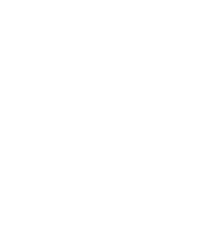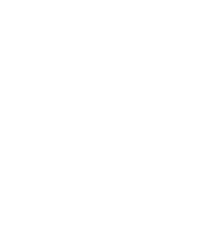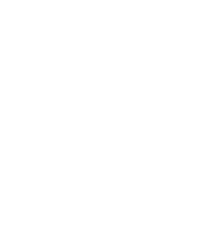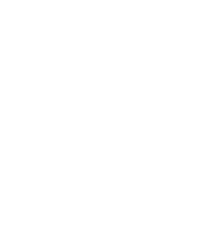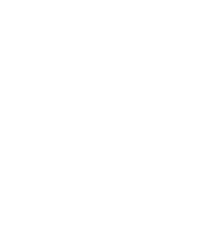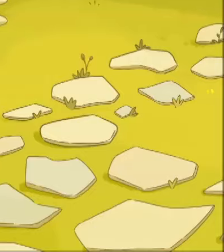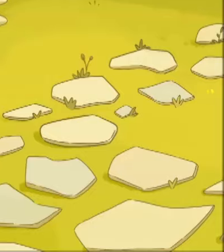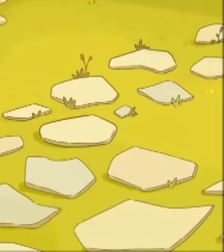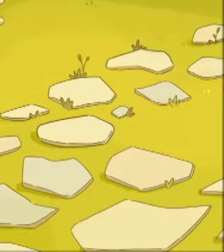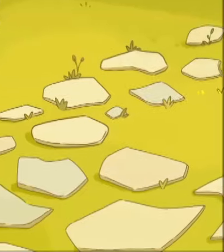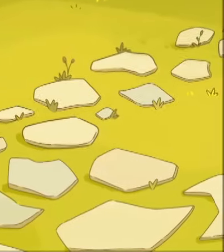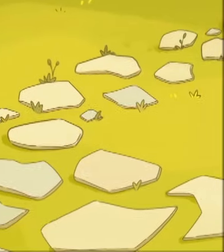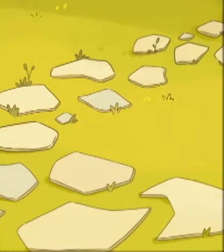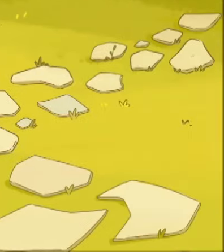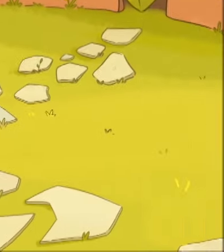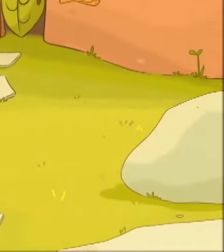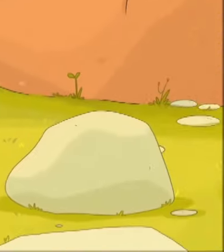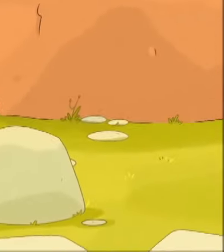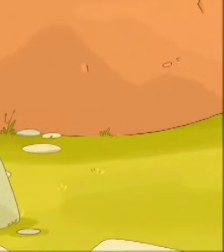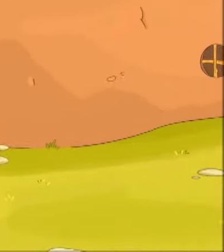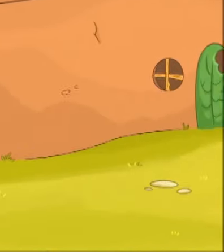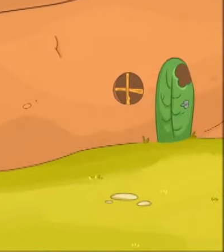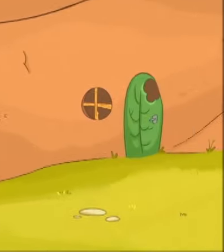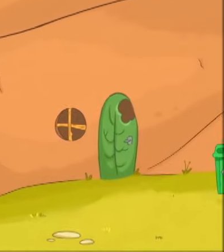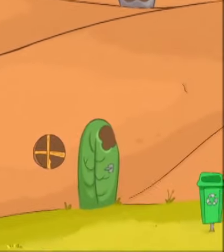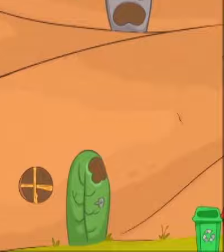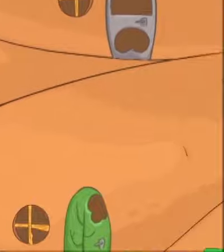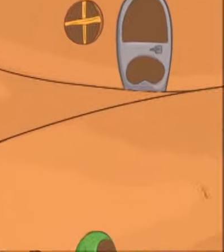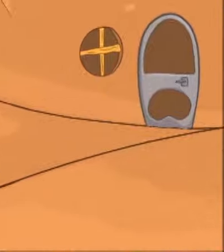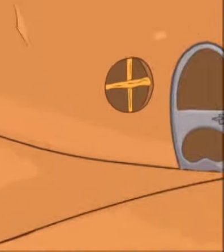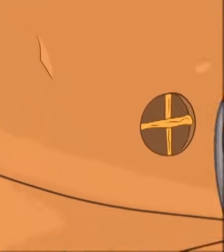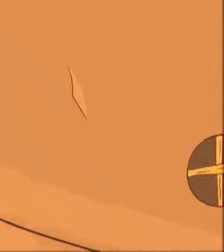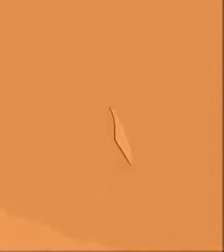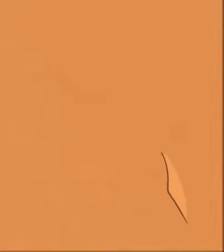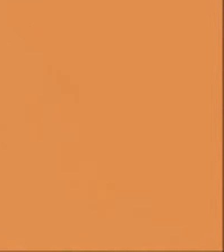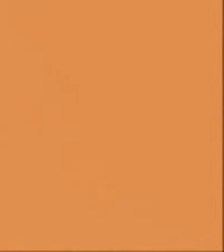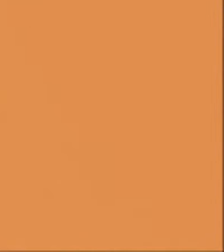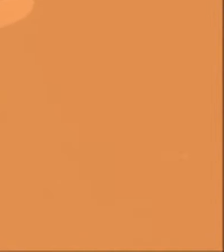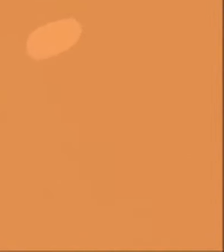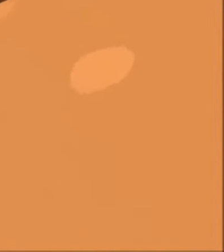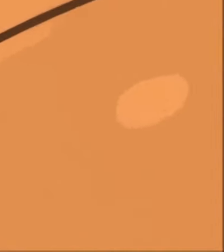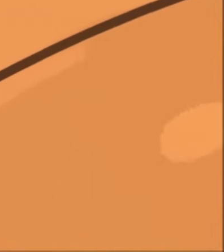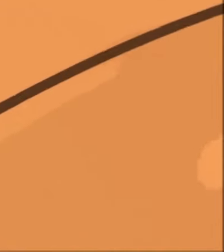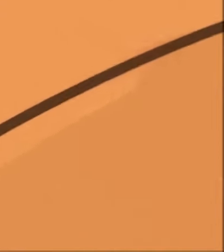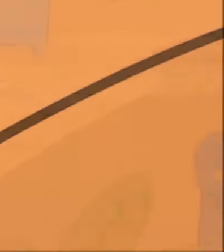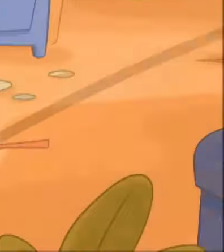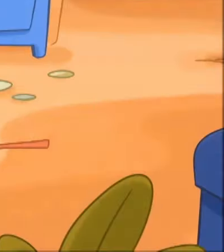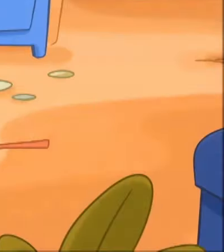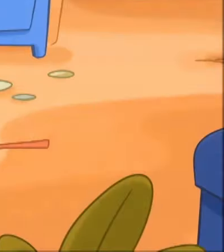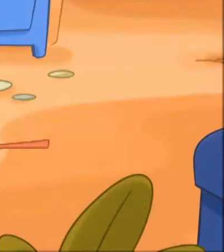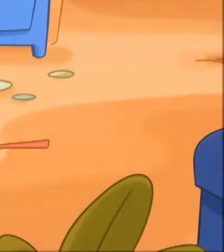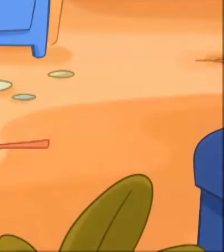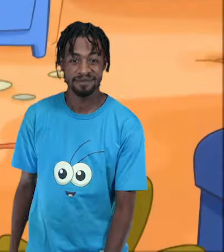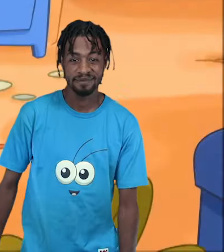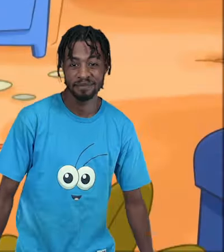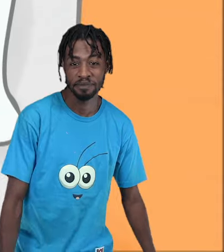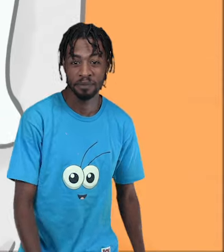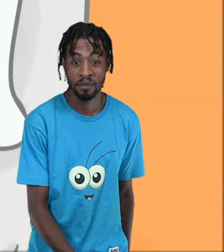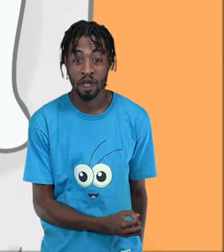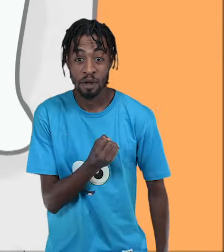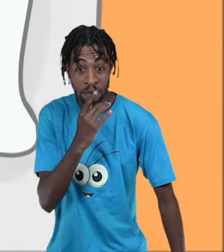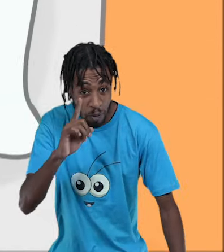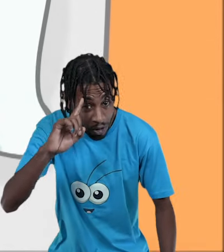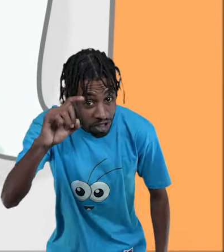Boviso Dia de sol Há um formigueiro de três andares com janelas e portas em um jardim No terceiro andar há um quarto em que uma formiga azul